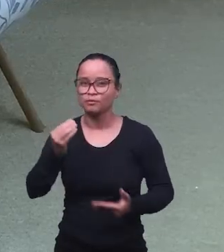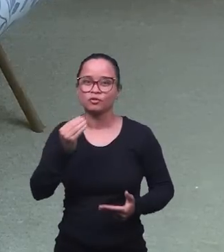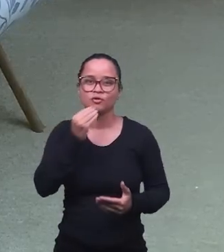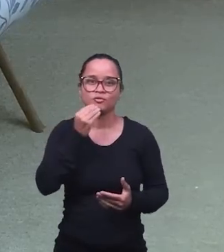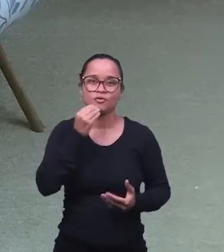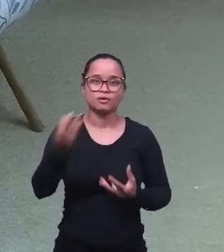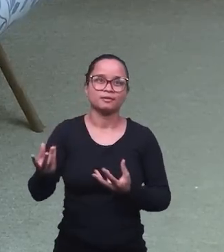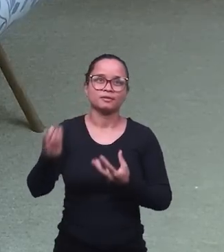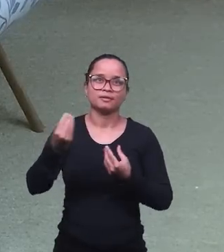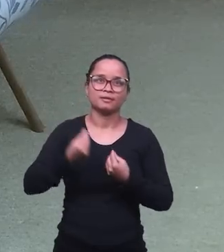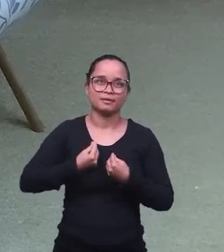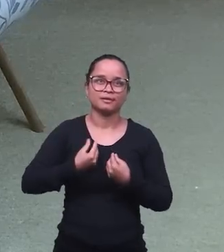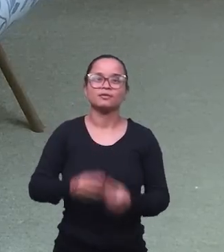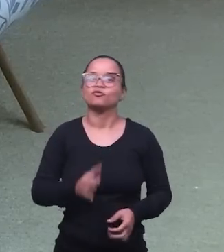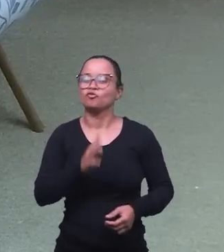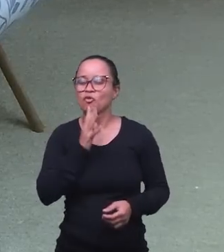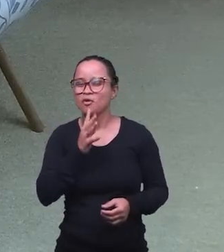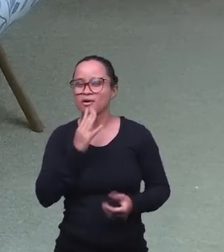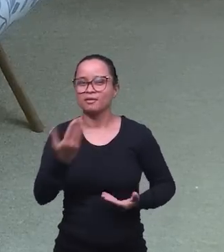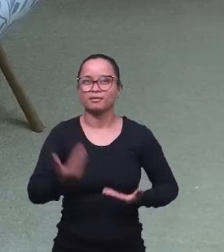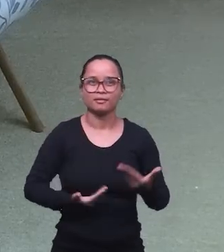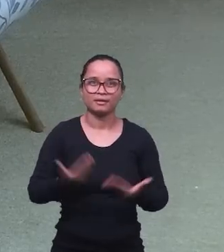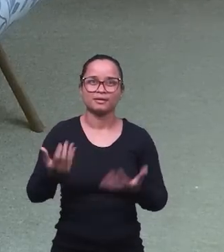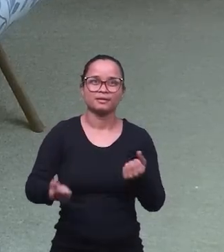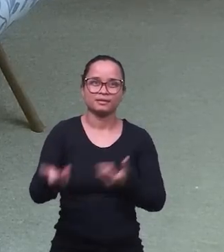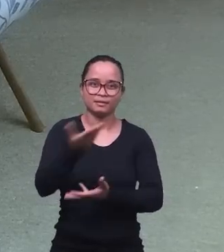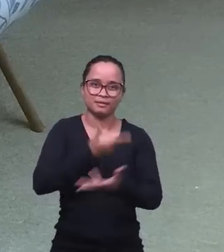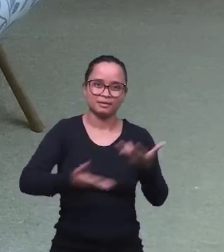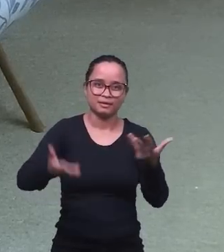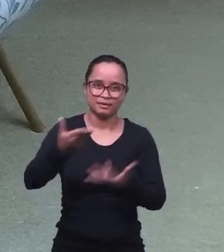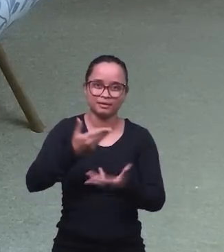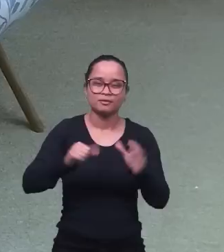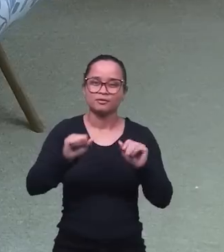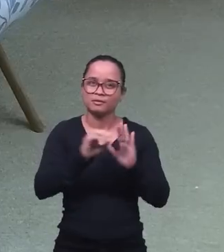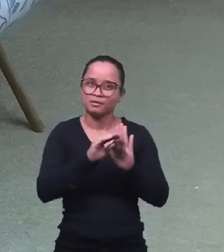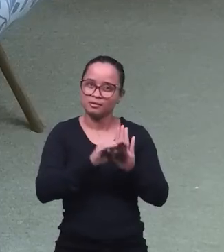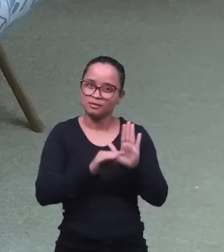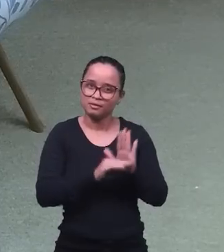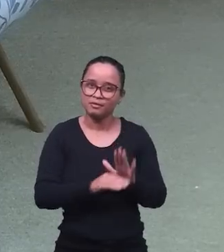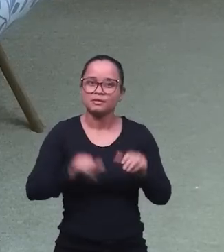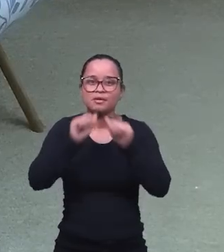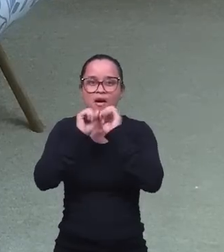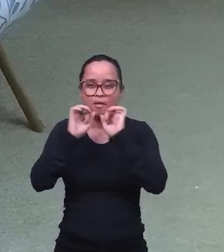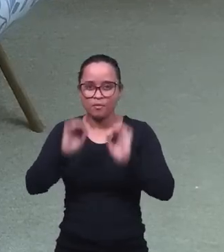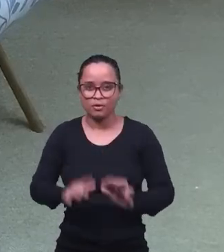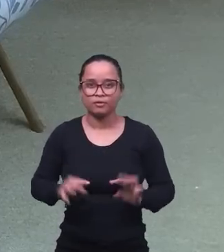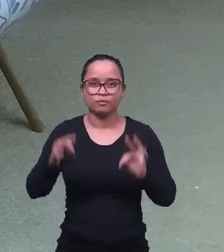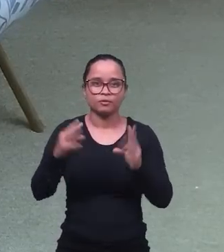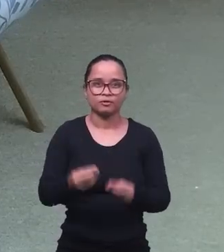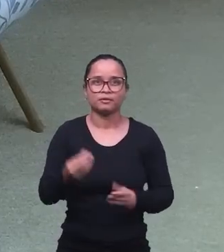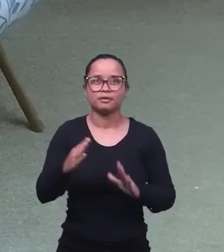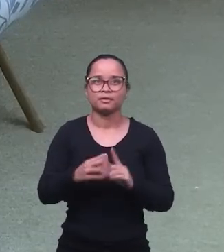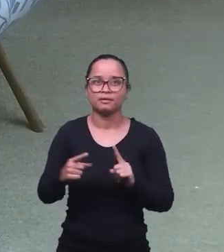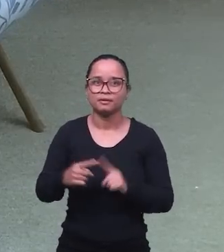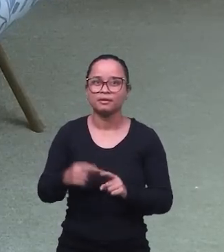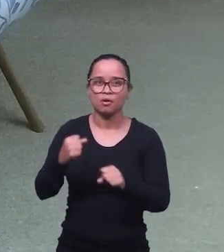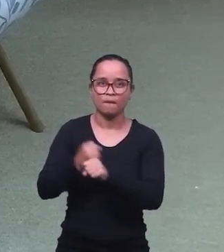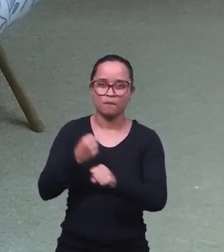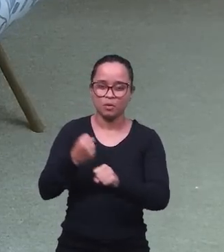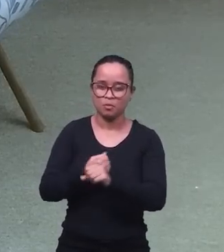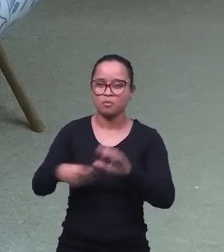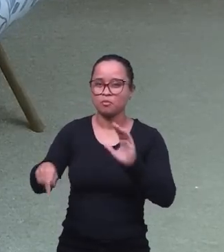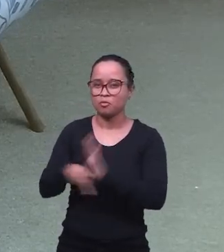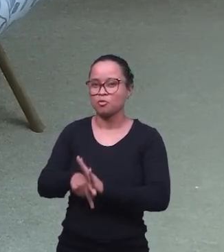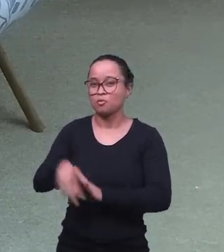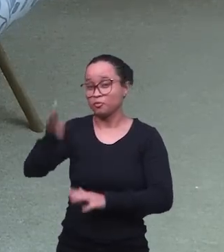foi nos dada, né? Oportunidade de conhecer os irmãos, estar participando aqui desse programa, né? Tem sido uma bênção para toda a igreja, né? Para toda a